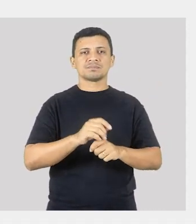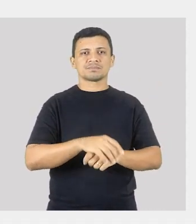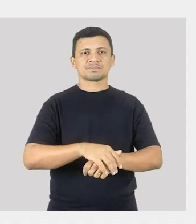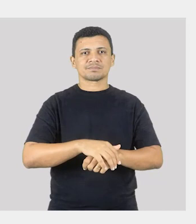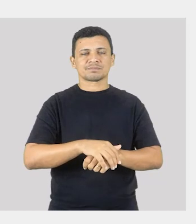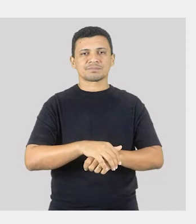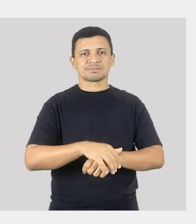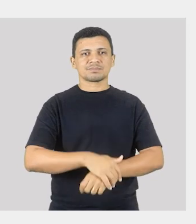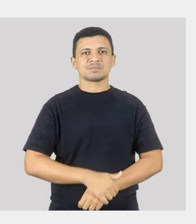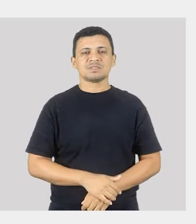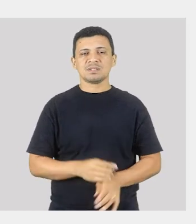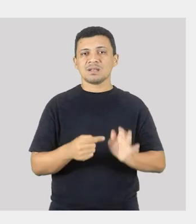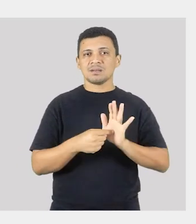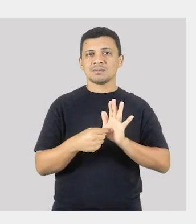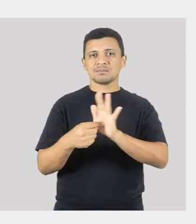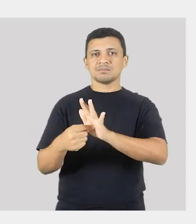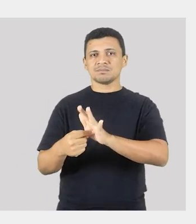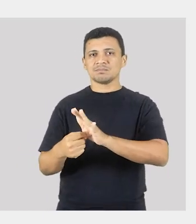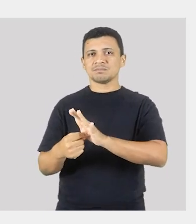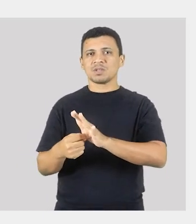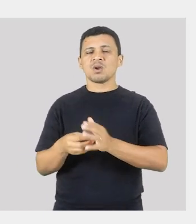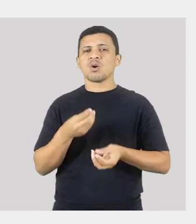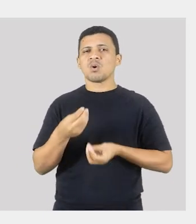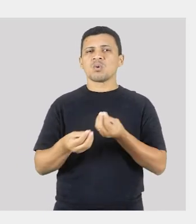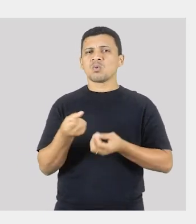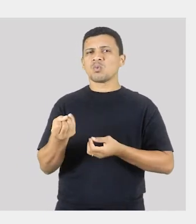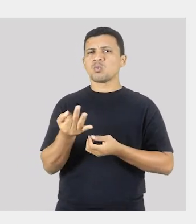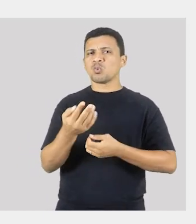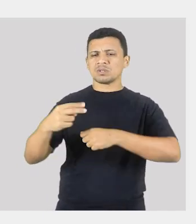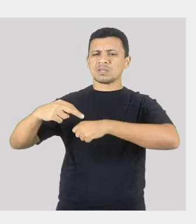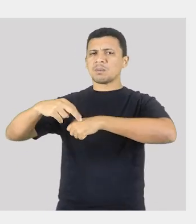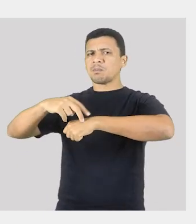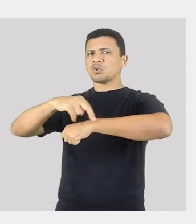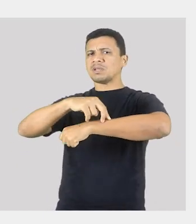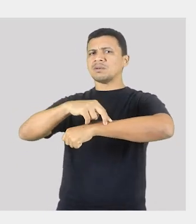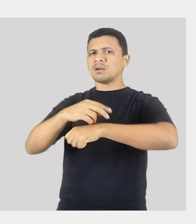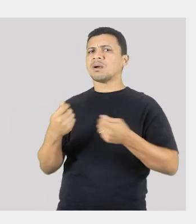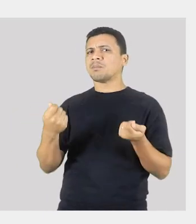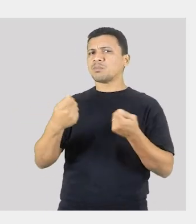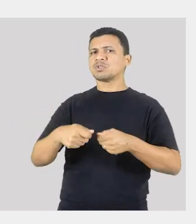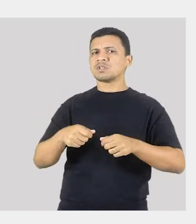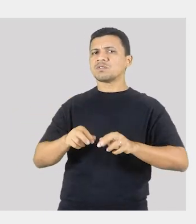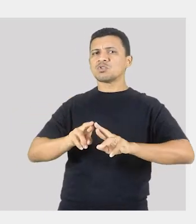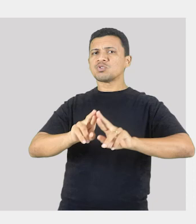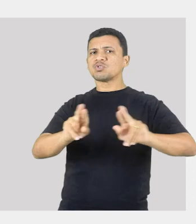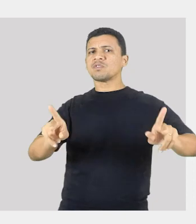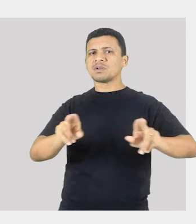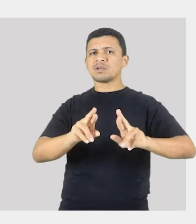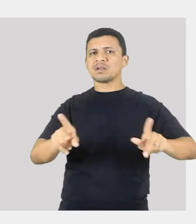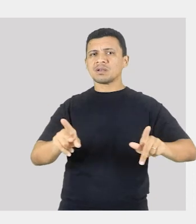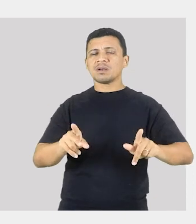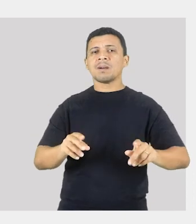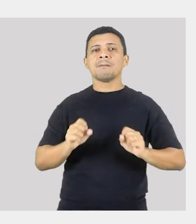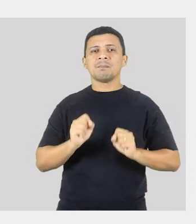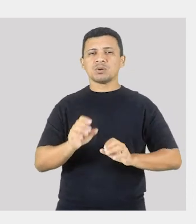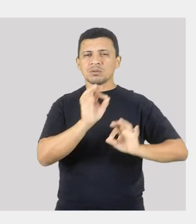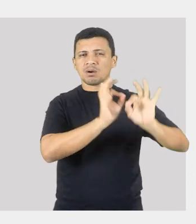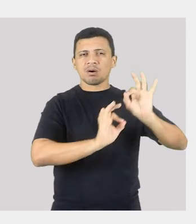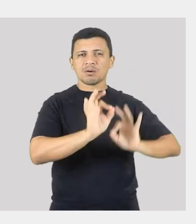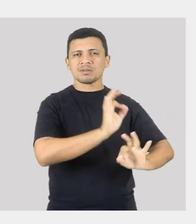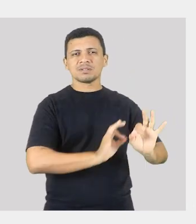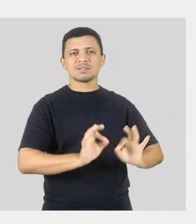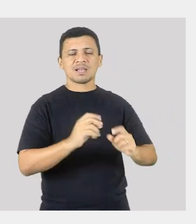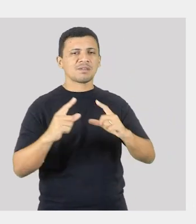posteriormente será apresentada aos clientes. De quantas maneiras diferentes esses modelos poderão posicionar-se na